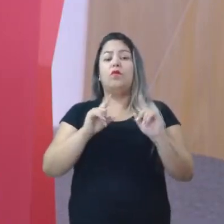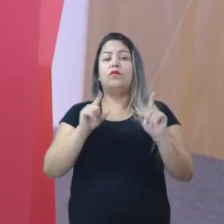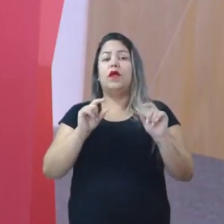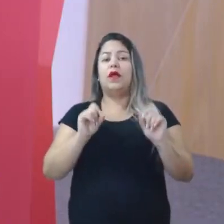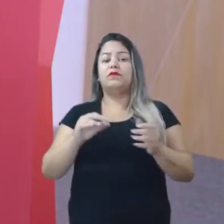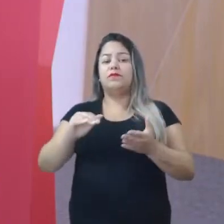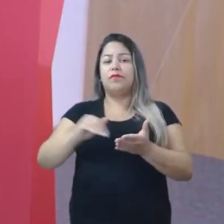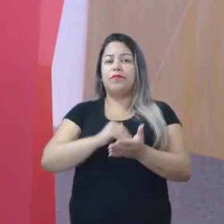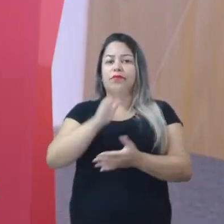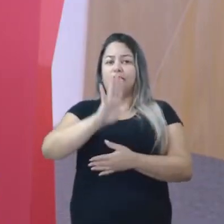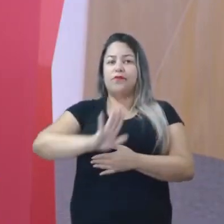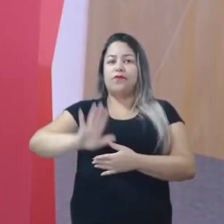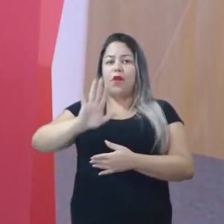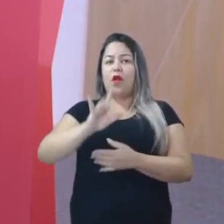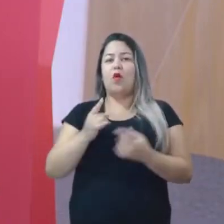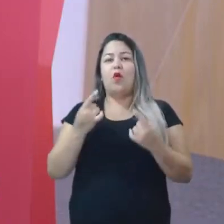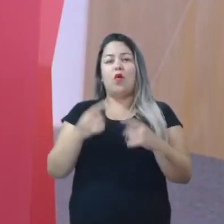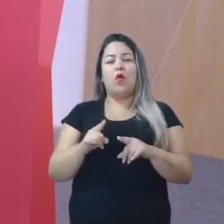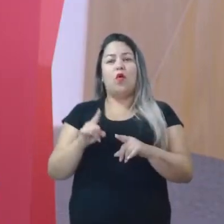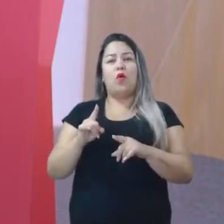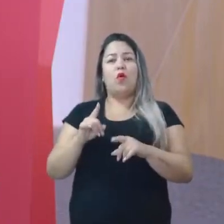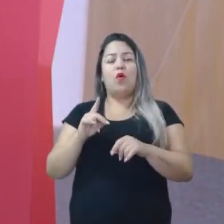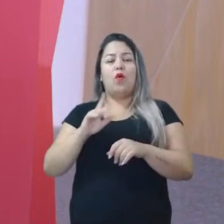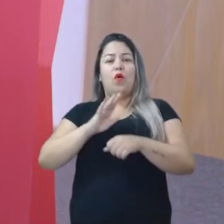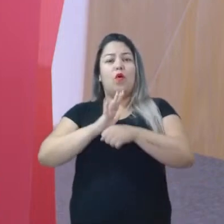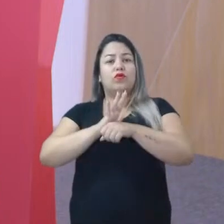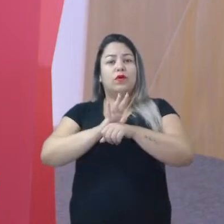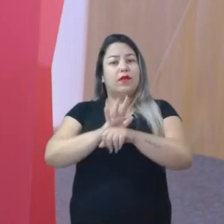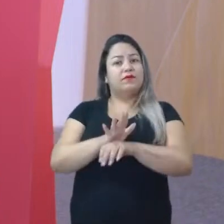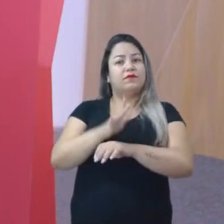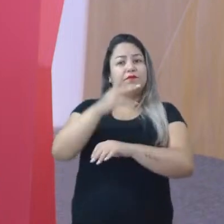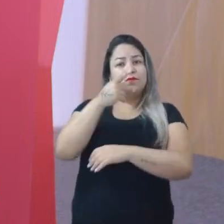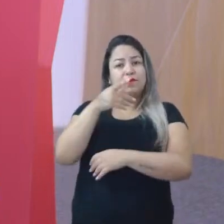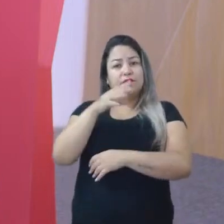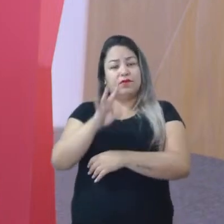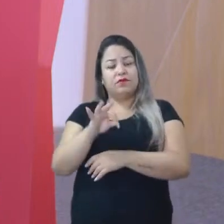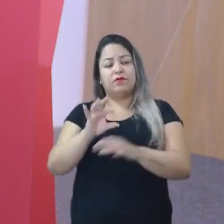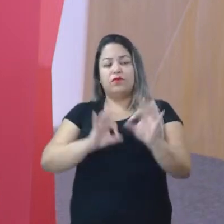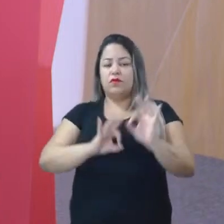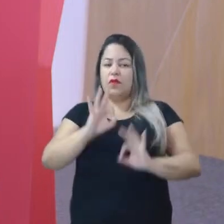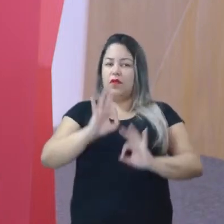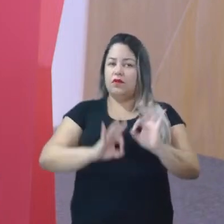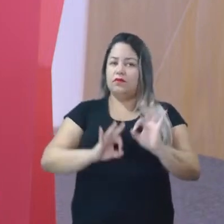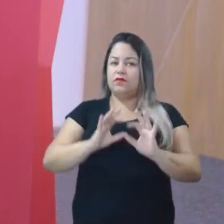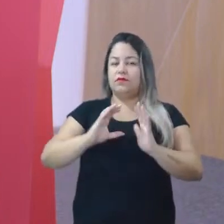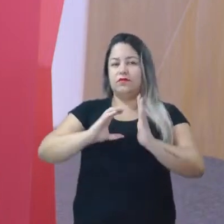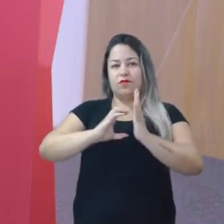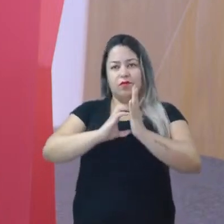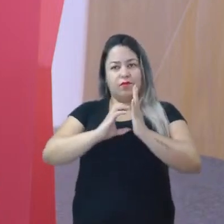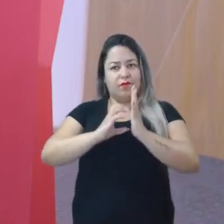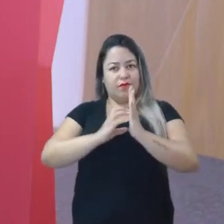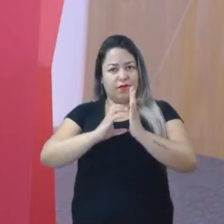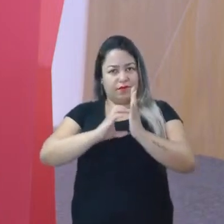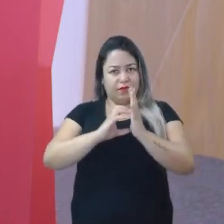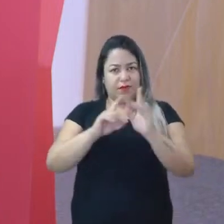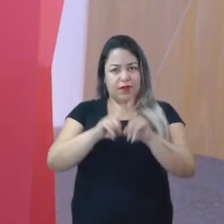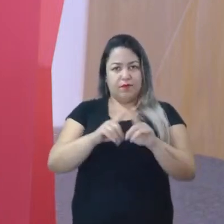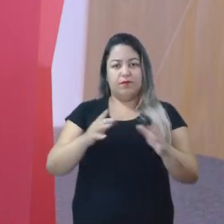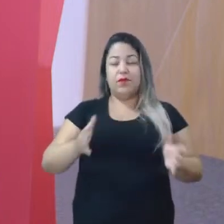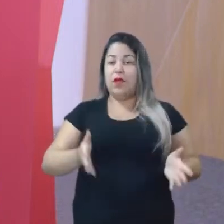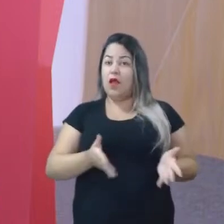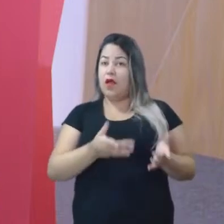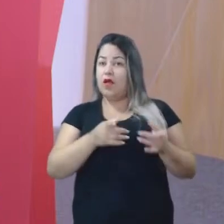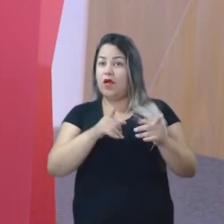Secretaria Nacional de Combate ao Racismo do PT tem organizado a atuação do partido e no que diz respeito à promoção da